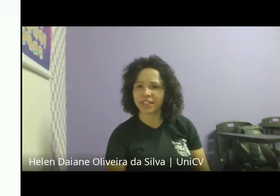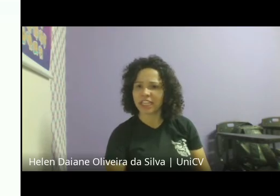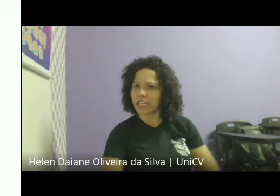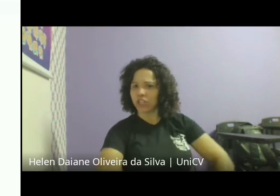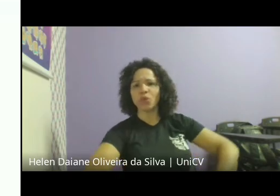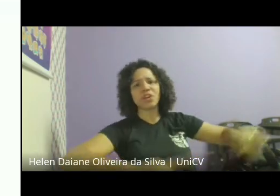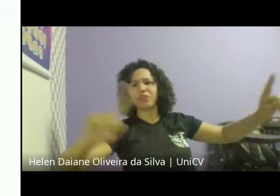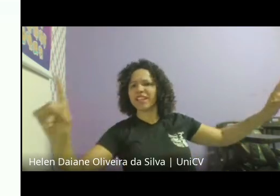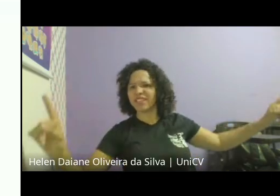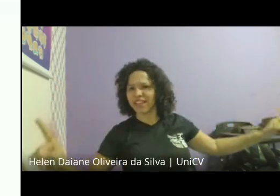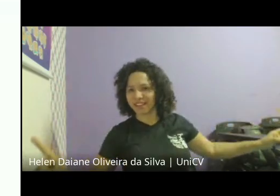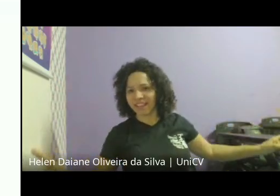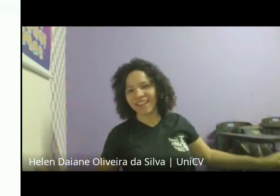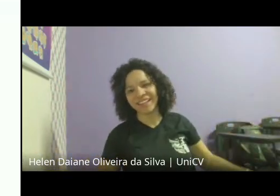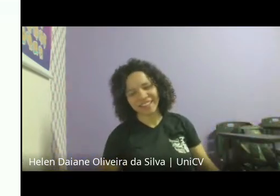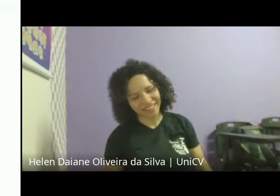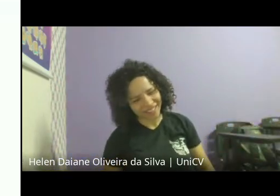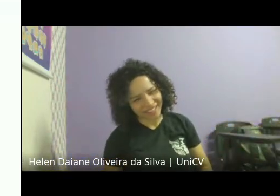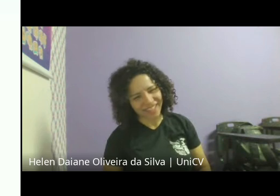foi assim. Nunca foi assim.